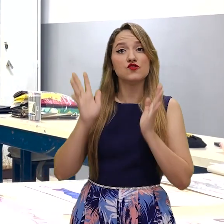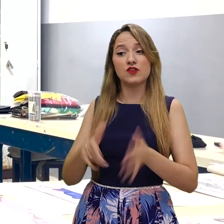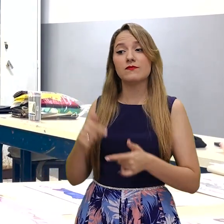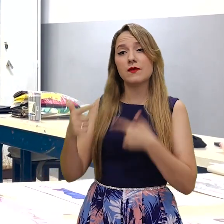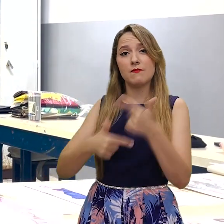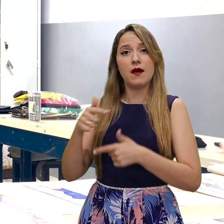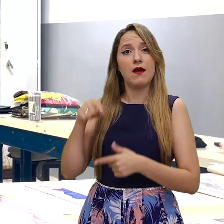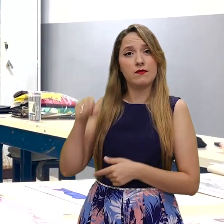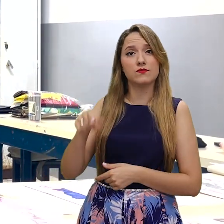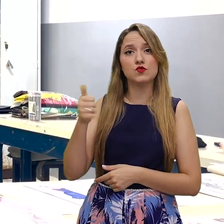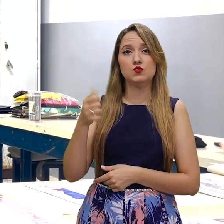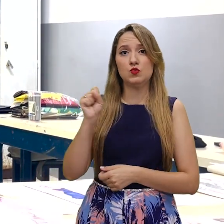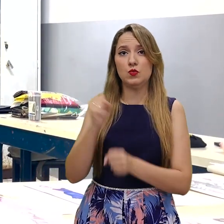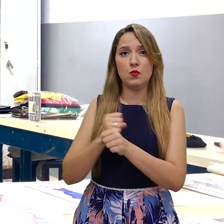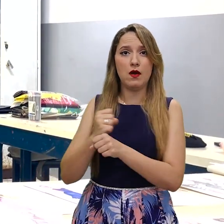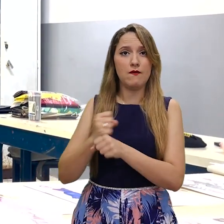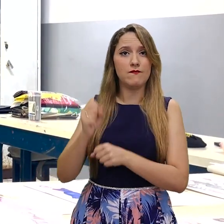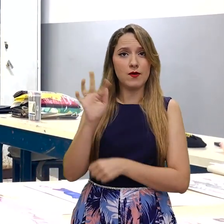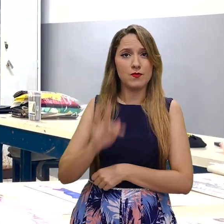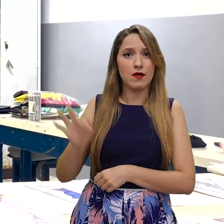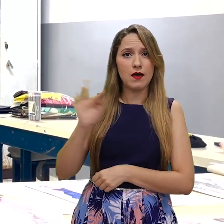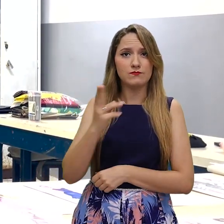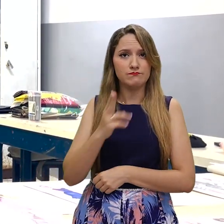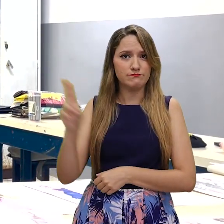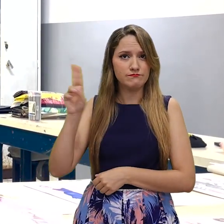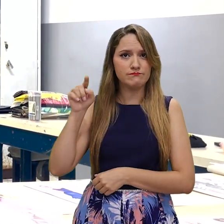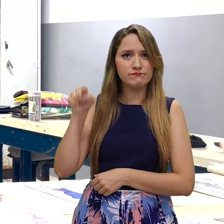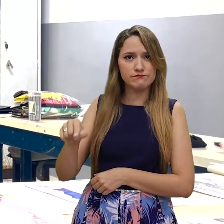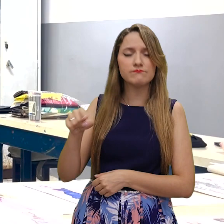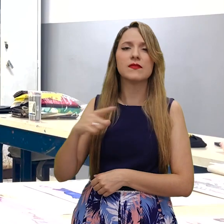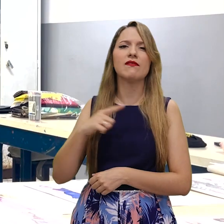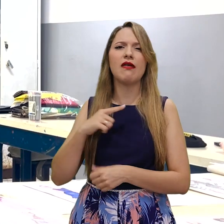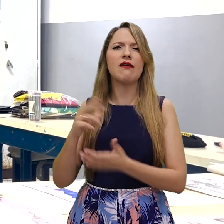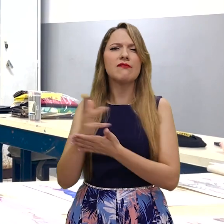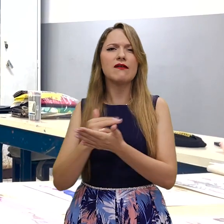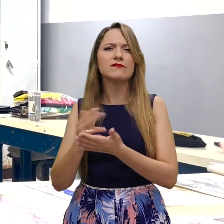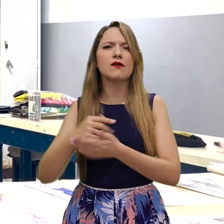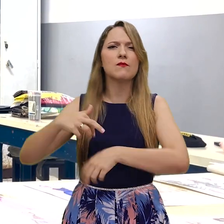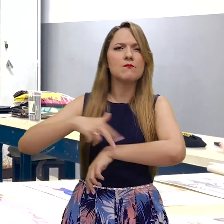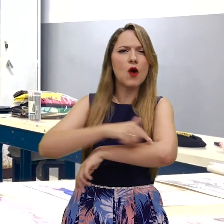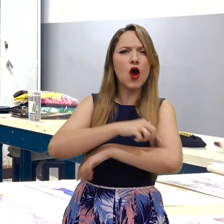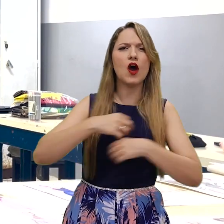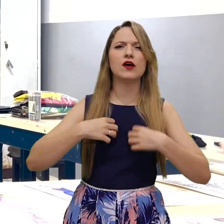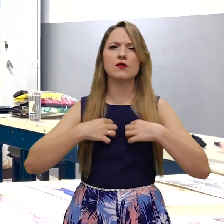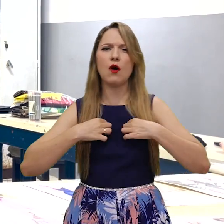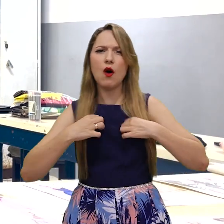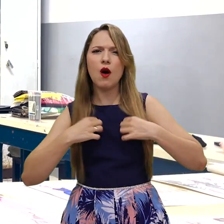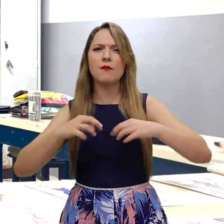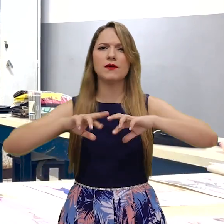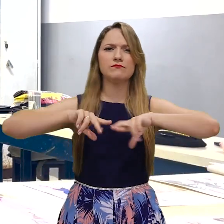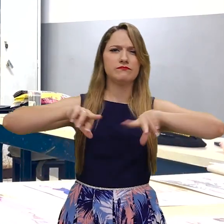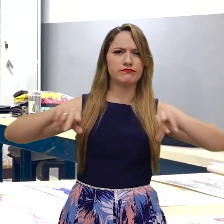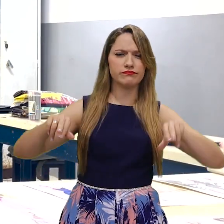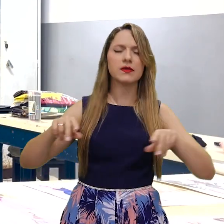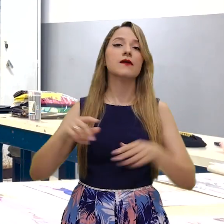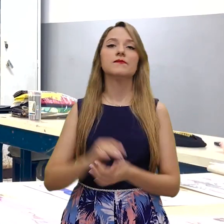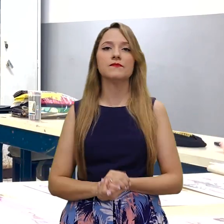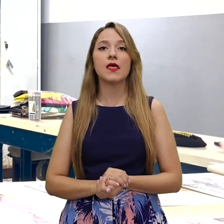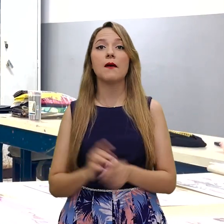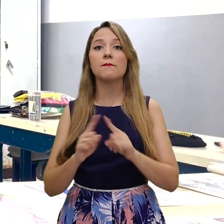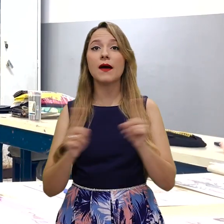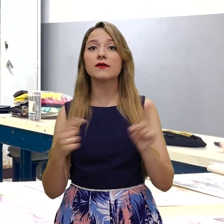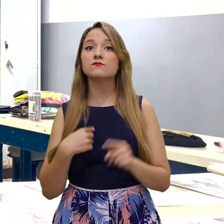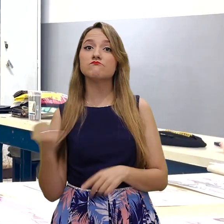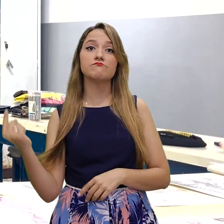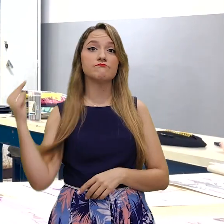de observação, mas também do desenho de moda, desenho de estamparia e ilustração de moda. E tem 23 anos que eu trabalho